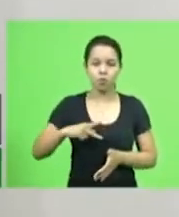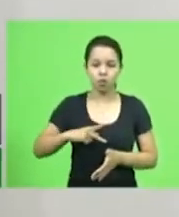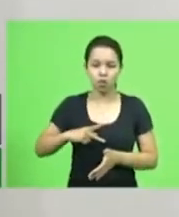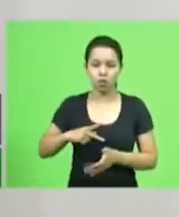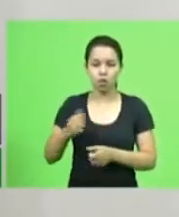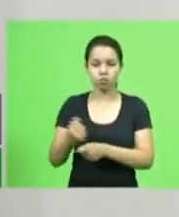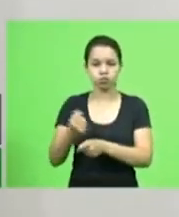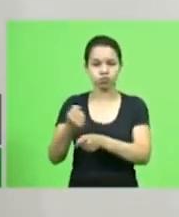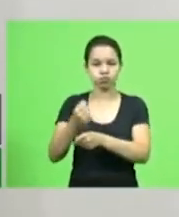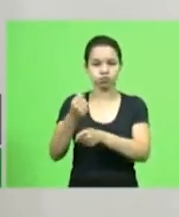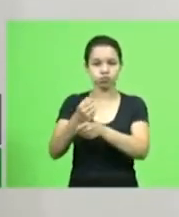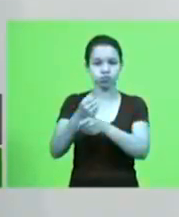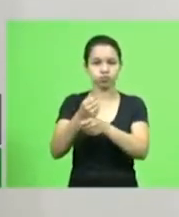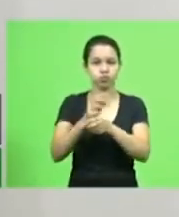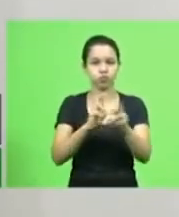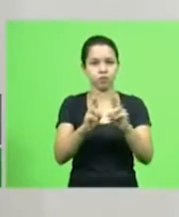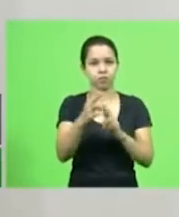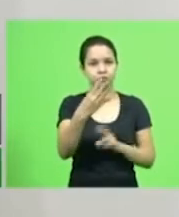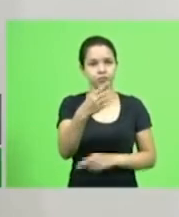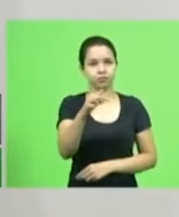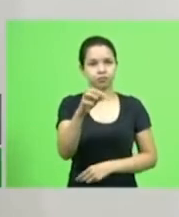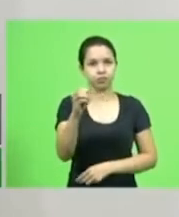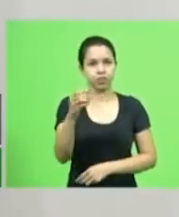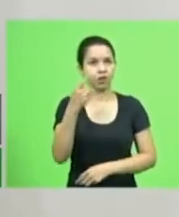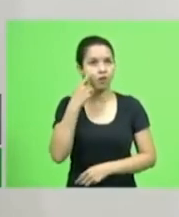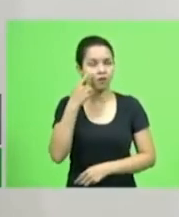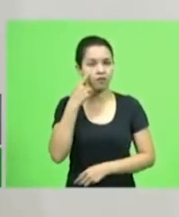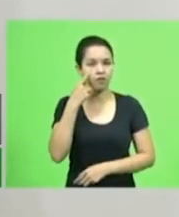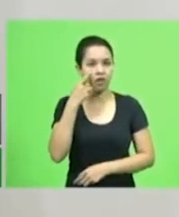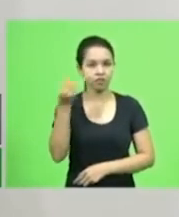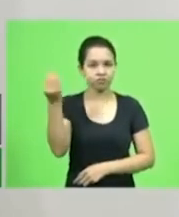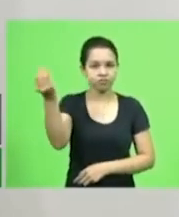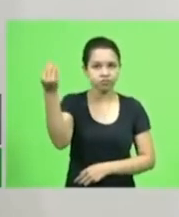aqui, senhores deputados, um pedaço do asfalto.